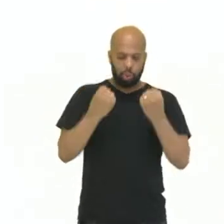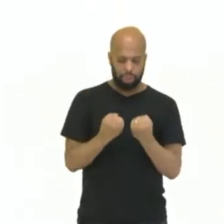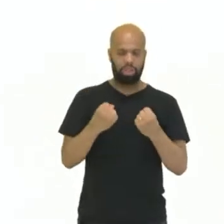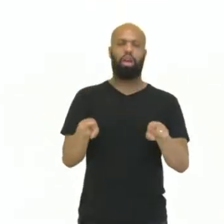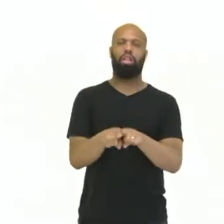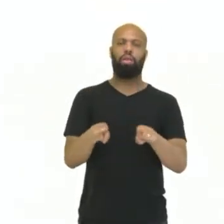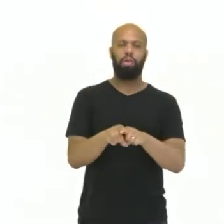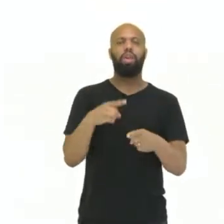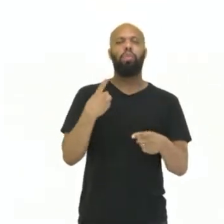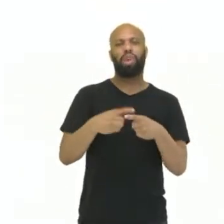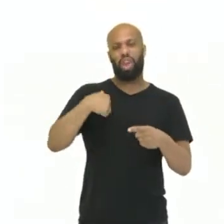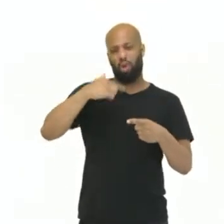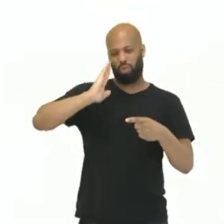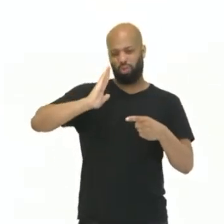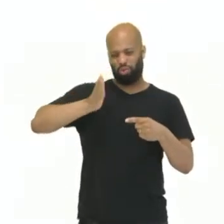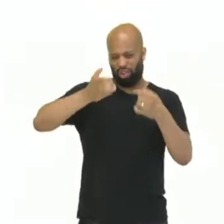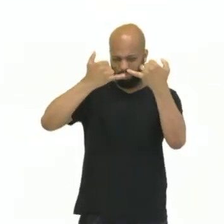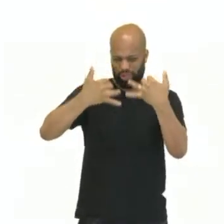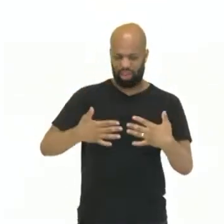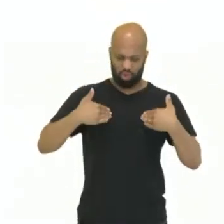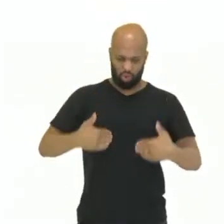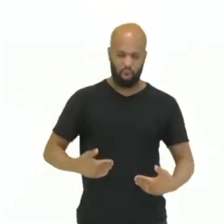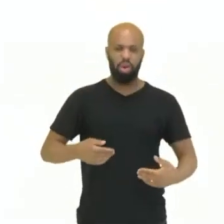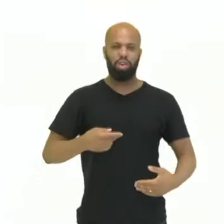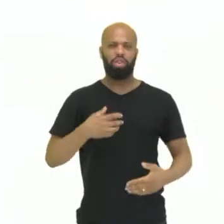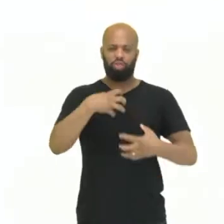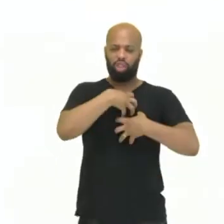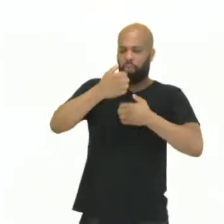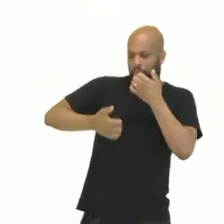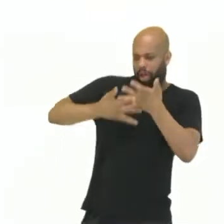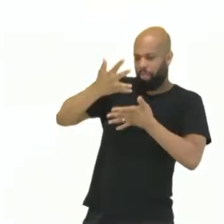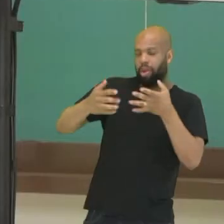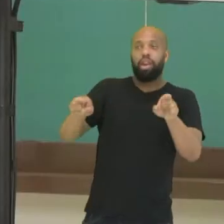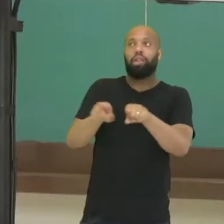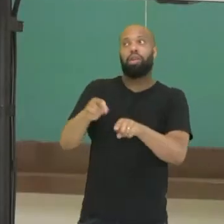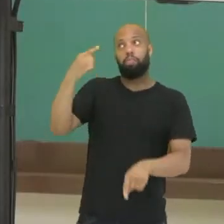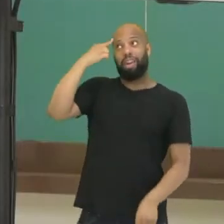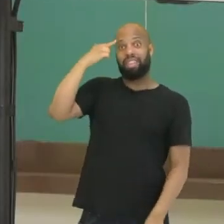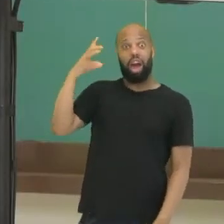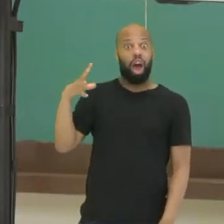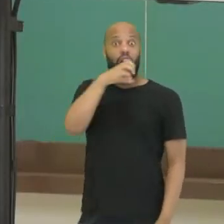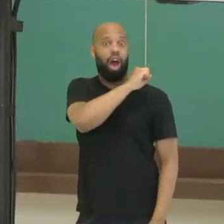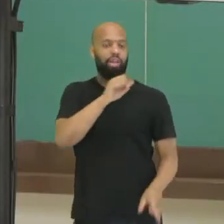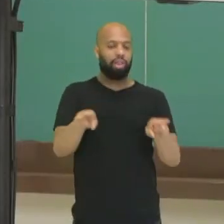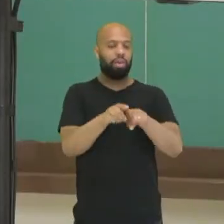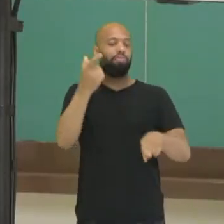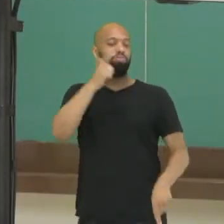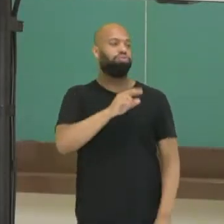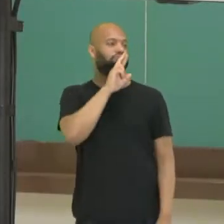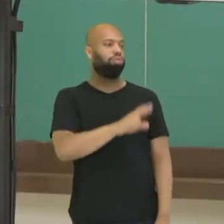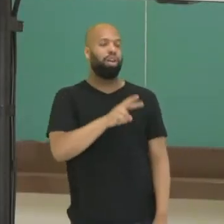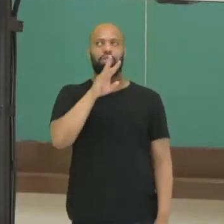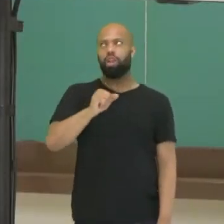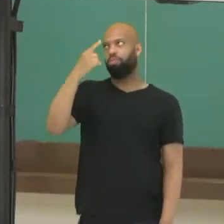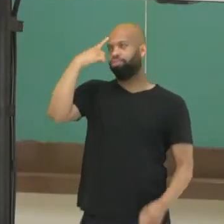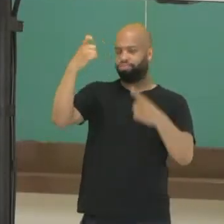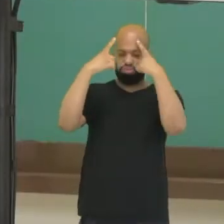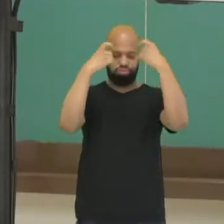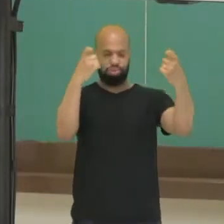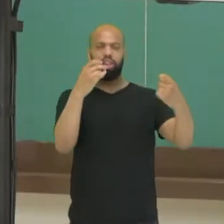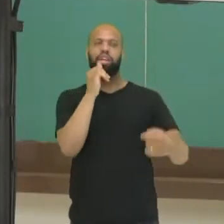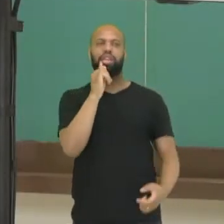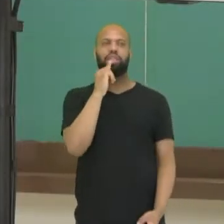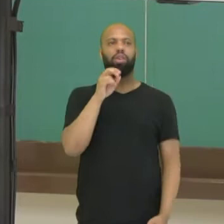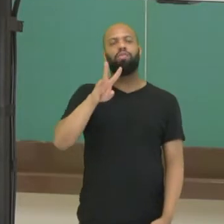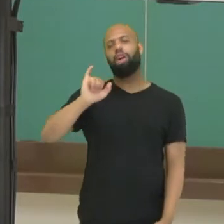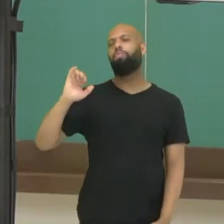corpo, existem várias possibilidades para exercitar, o pensar de repente rápido, né? Então, vamos improvisar para de repente, né, quando